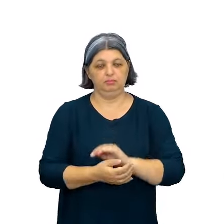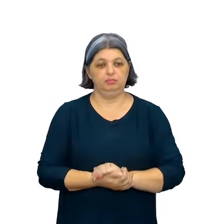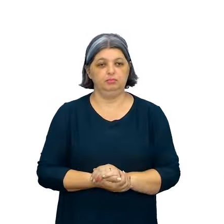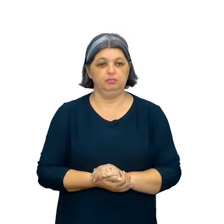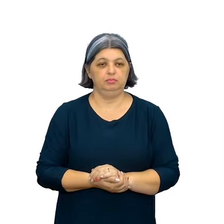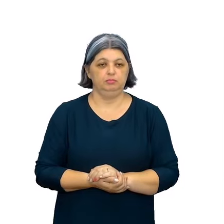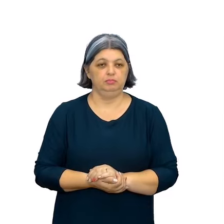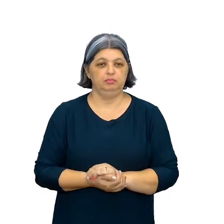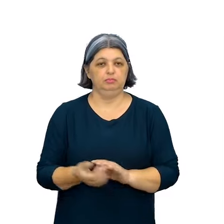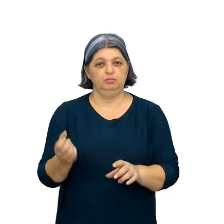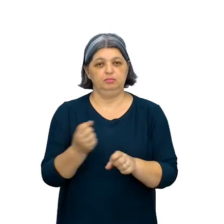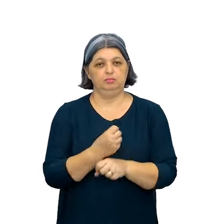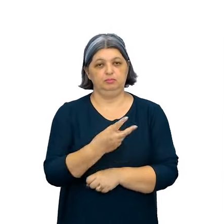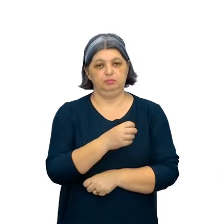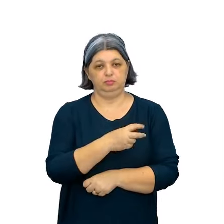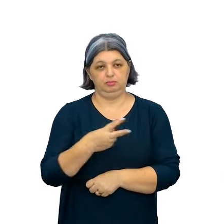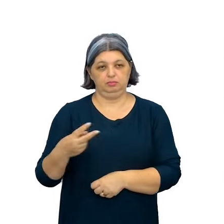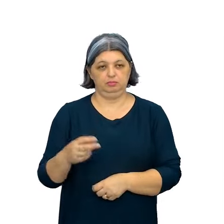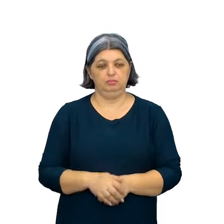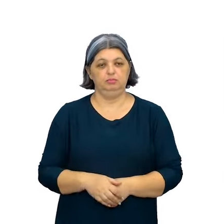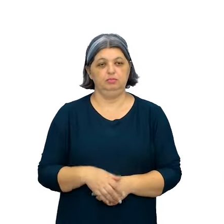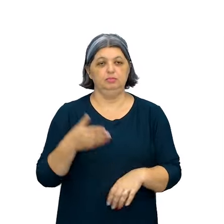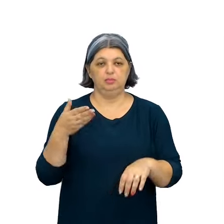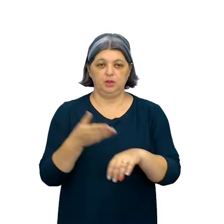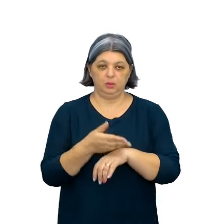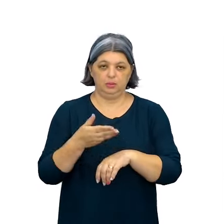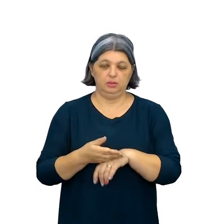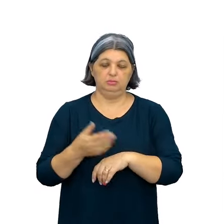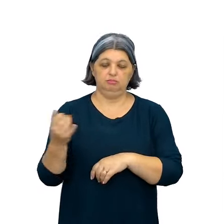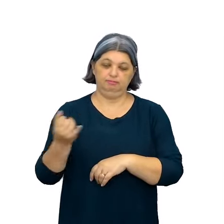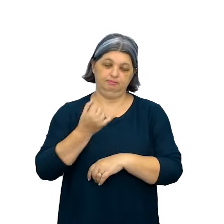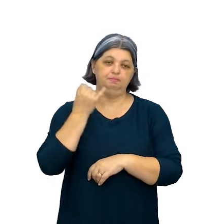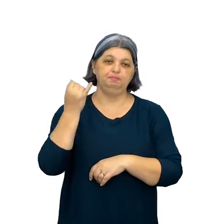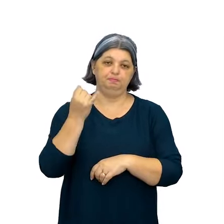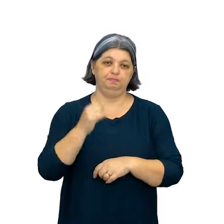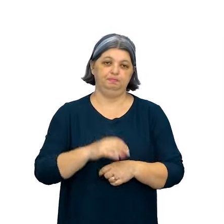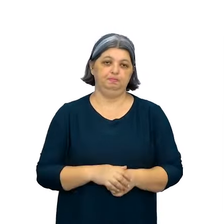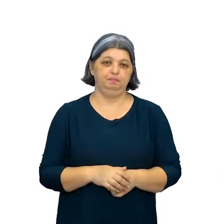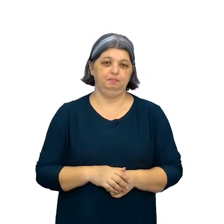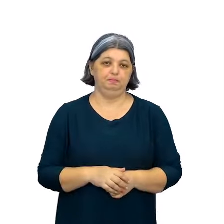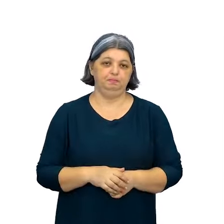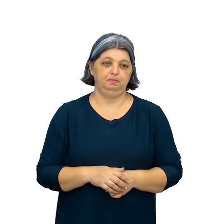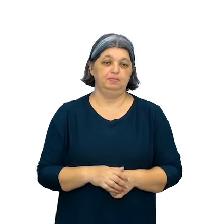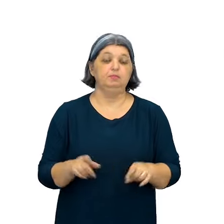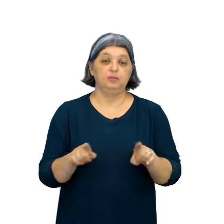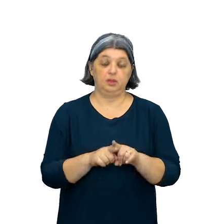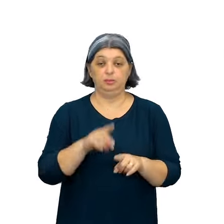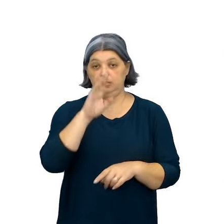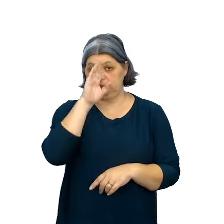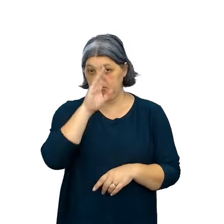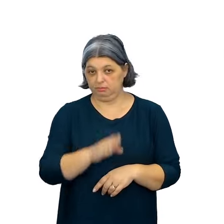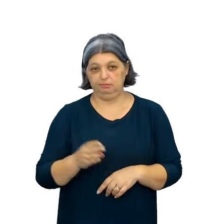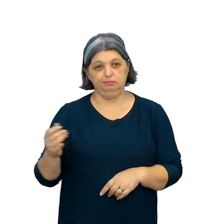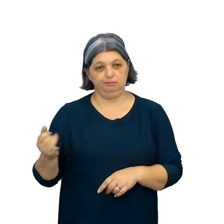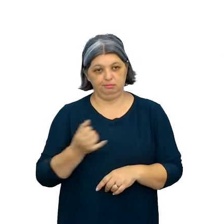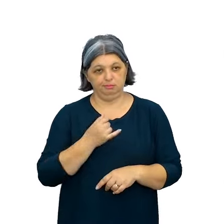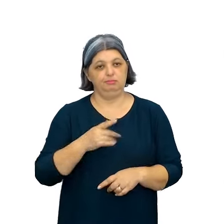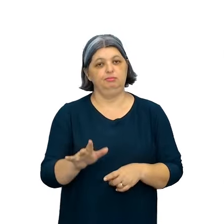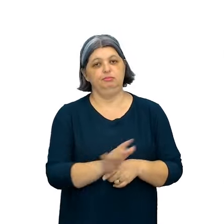Aprofundamento 2022. Sua participação é sempre muito importante, e é fundamental para o